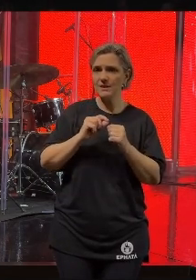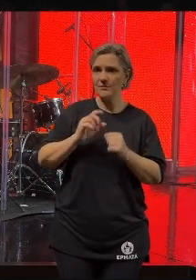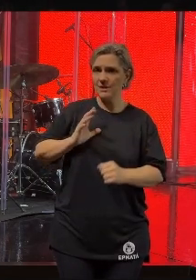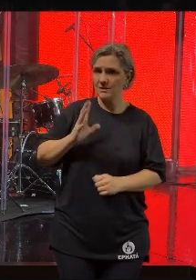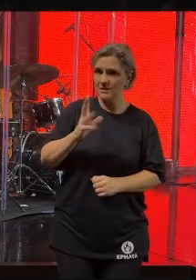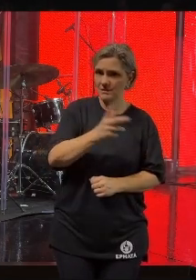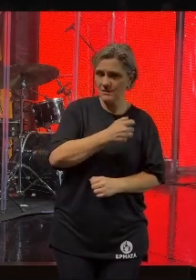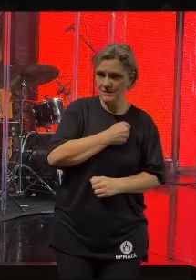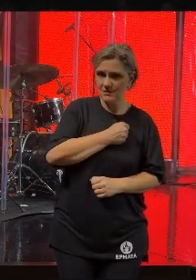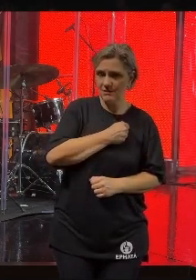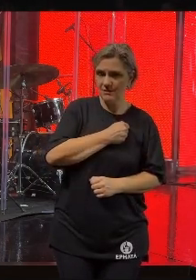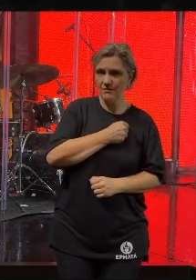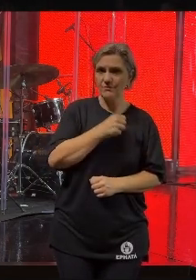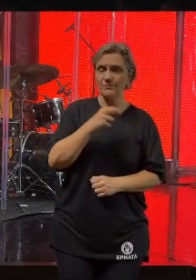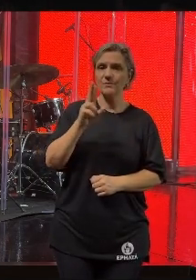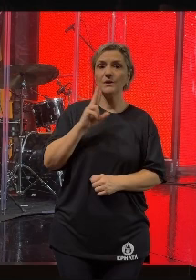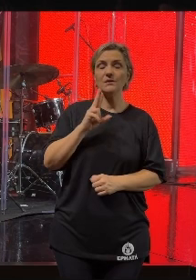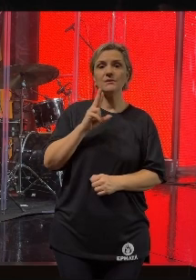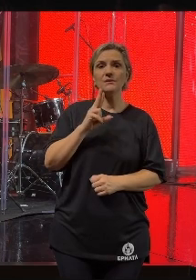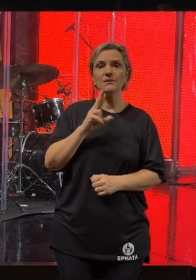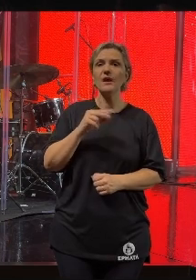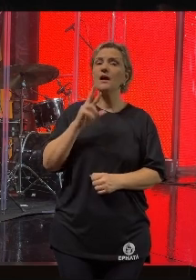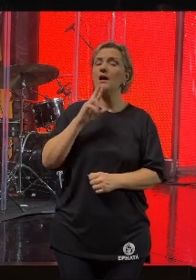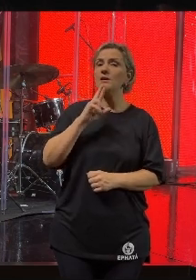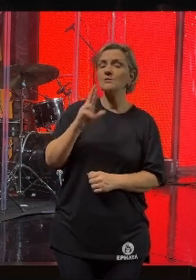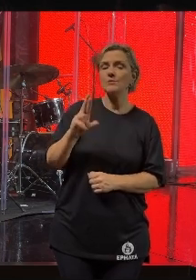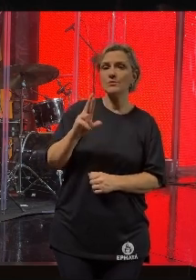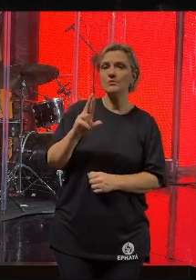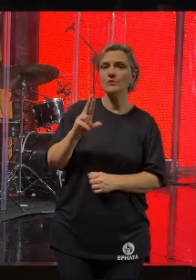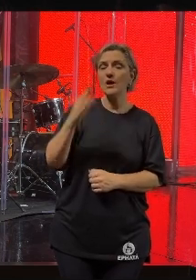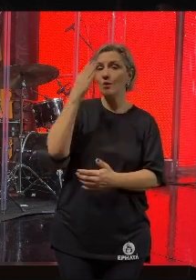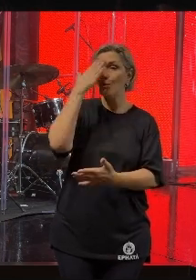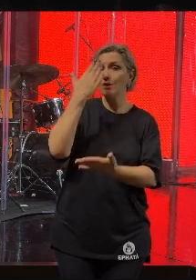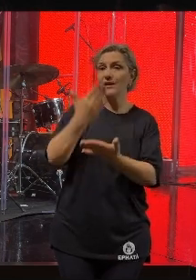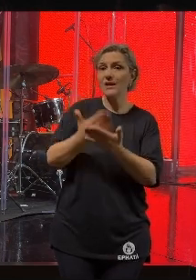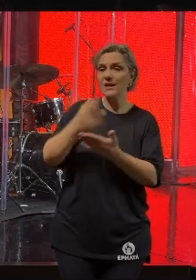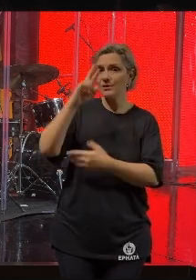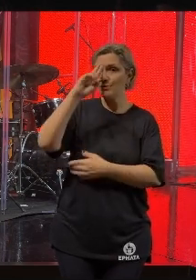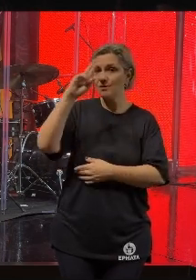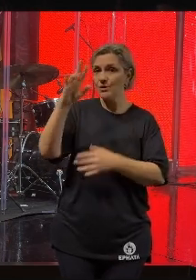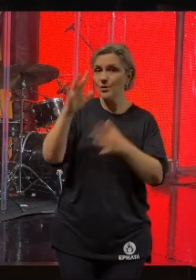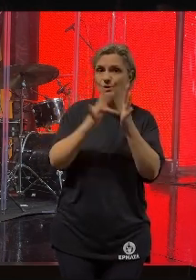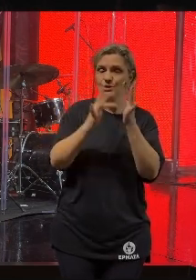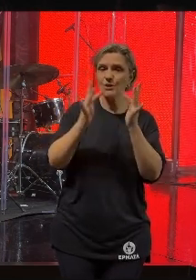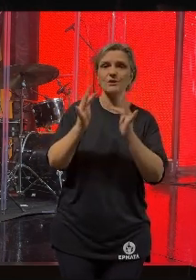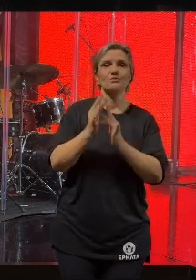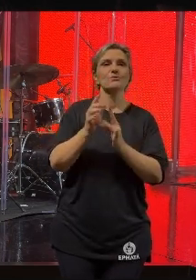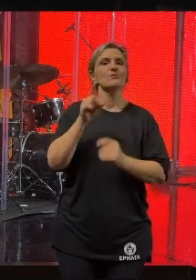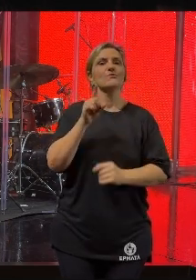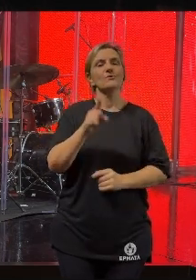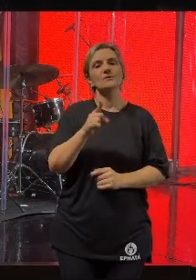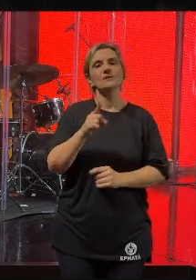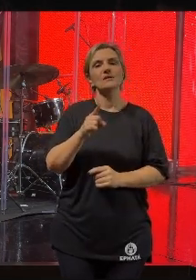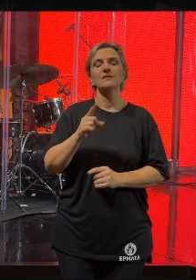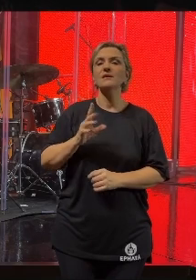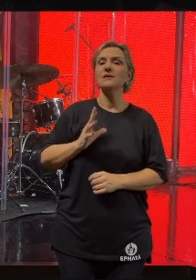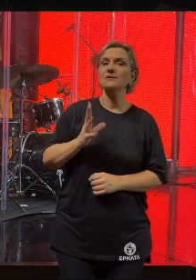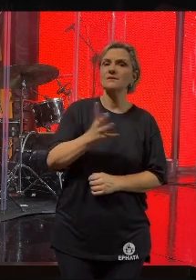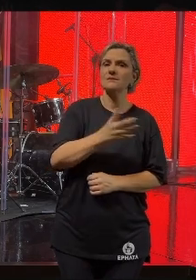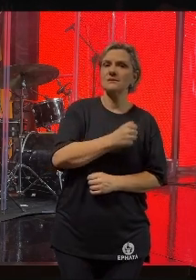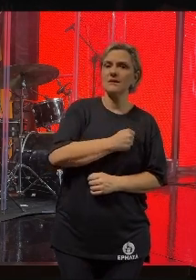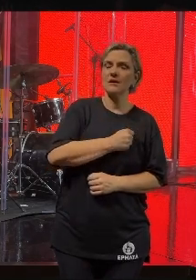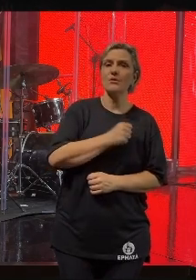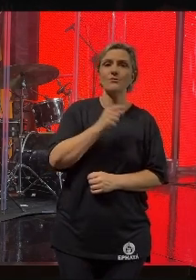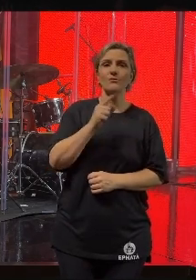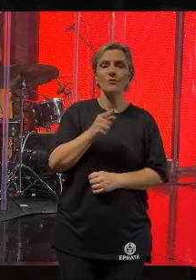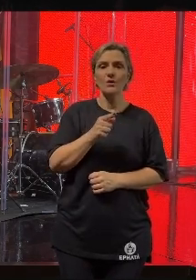salvo? Vem comigo. Eles responderam: creia no Senhor Jesus e você será salvo,